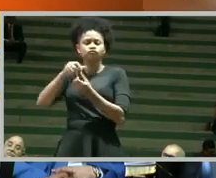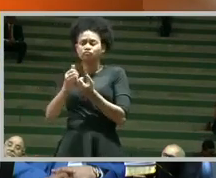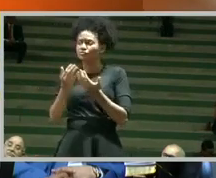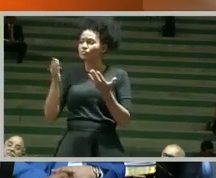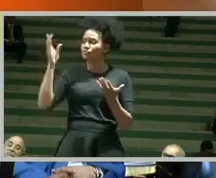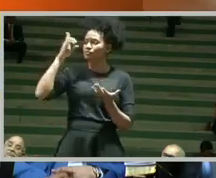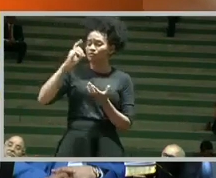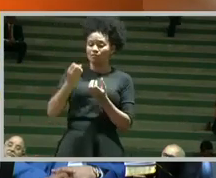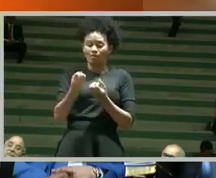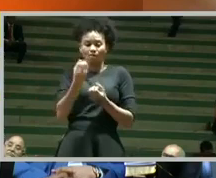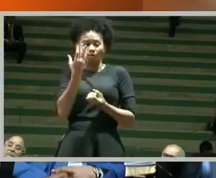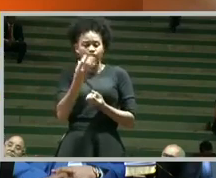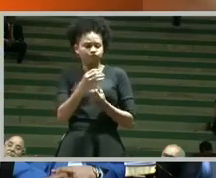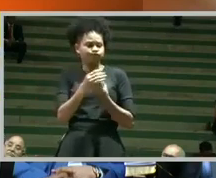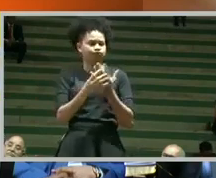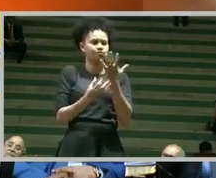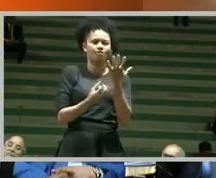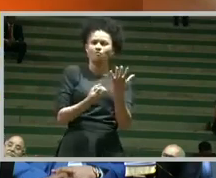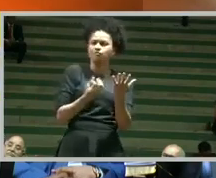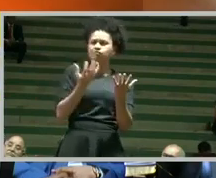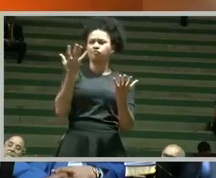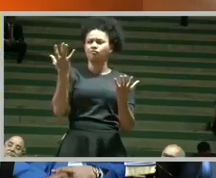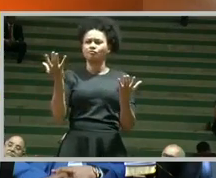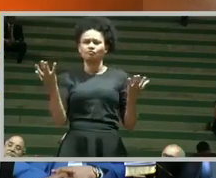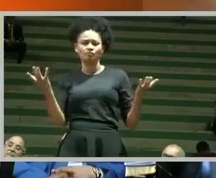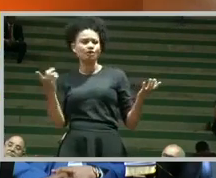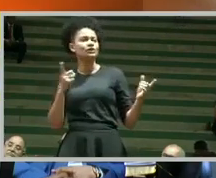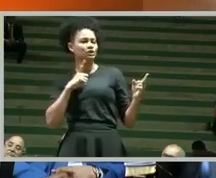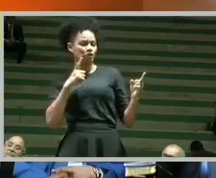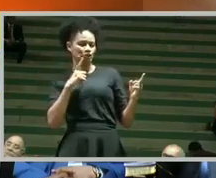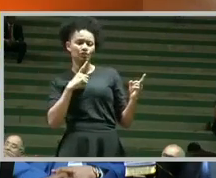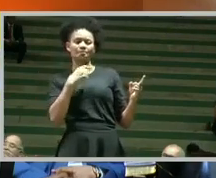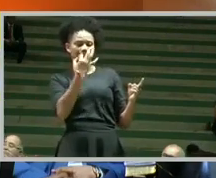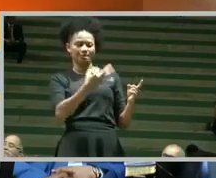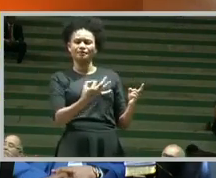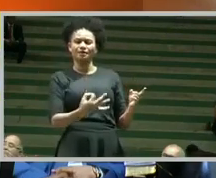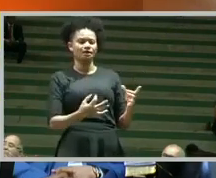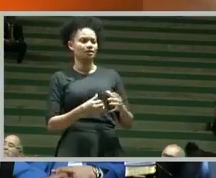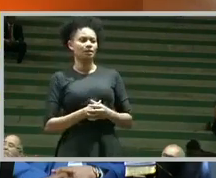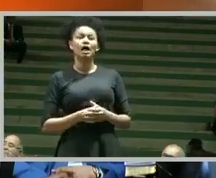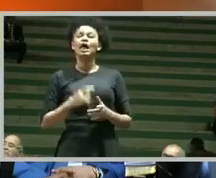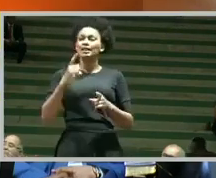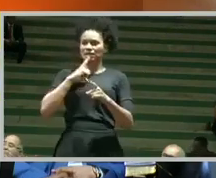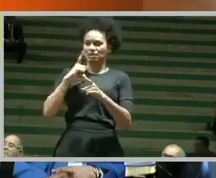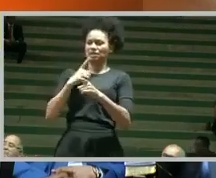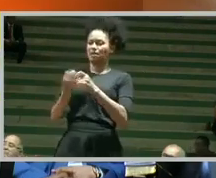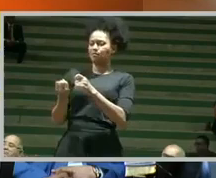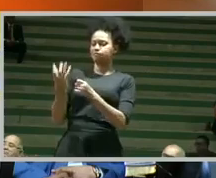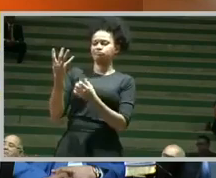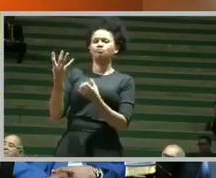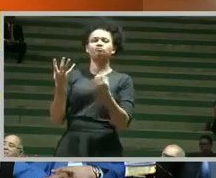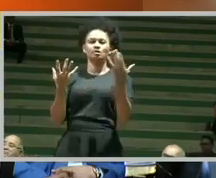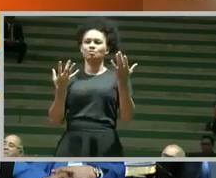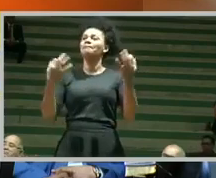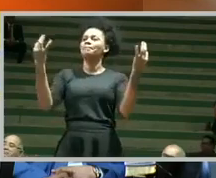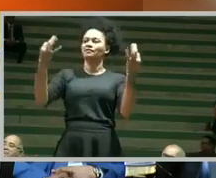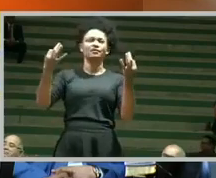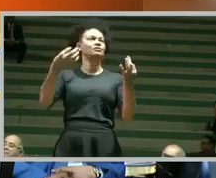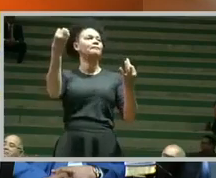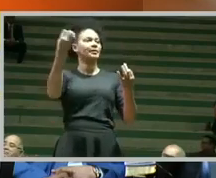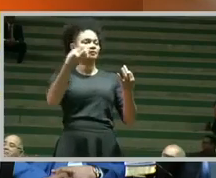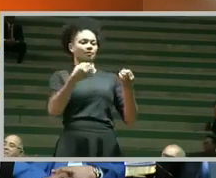Deus vai criando. Haja, ouve, perfeito. Haja, ouve,